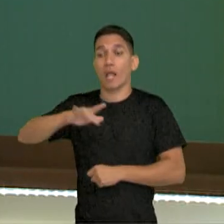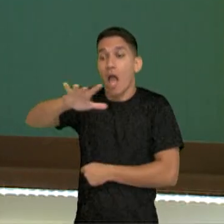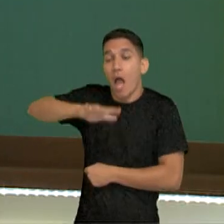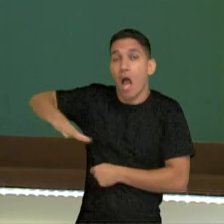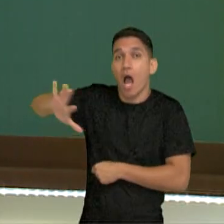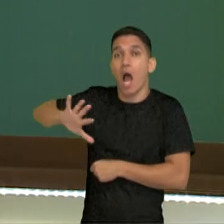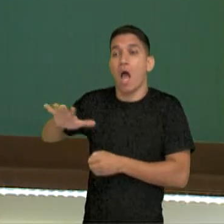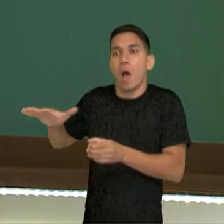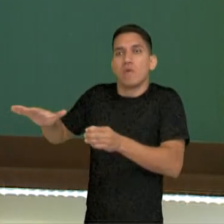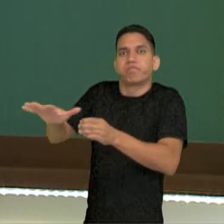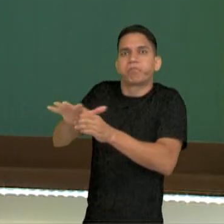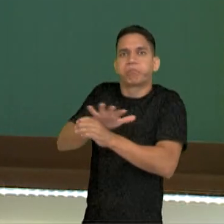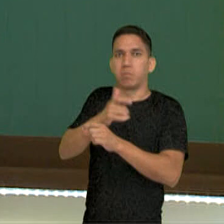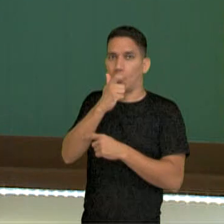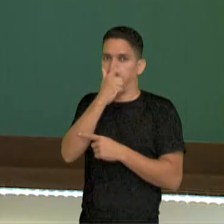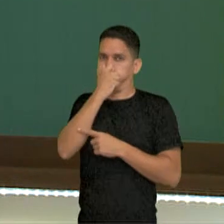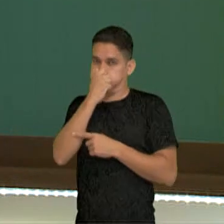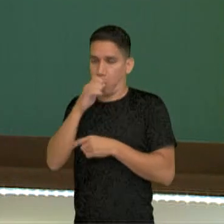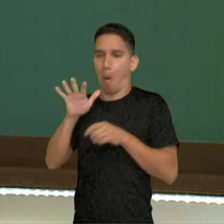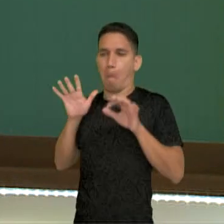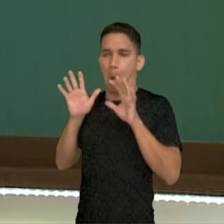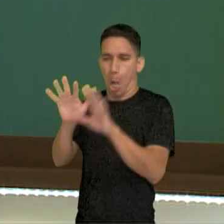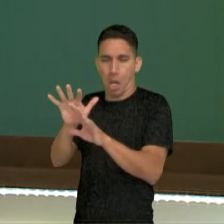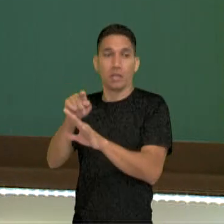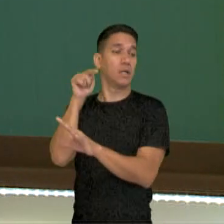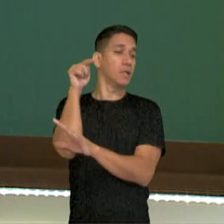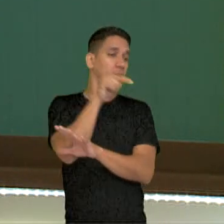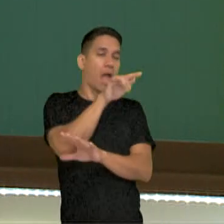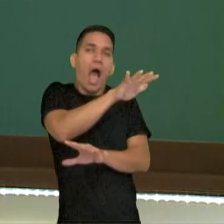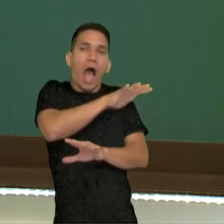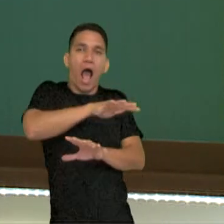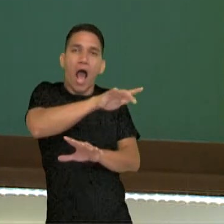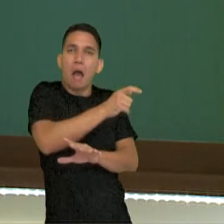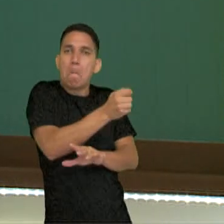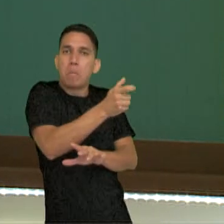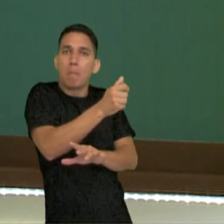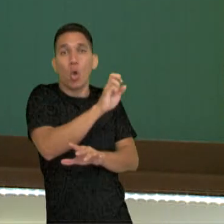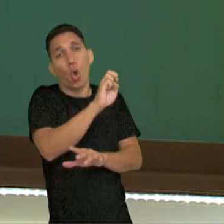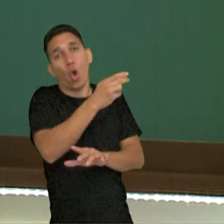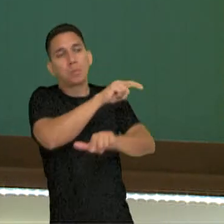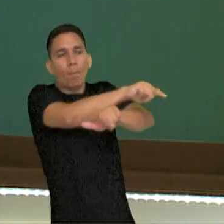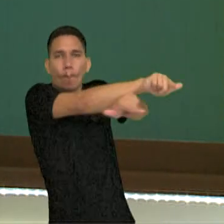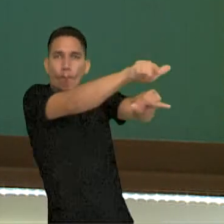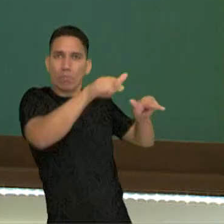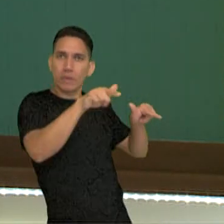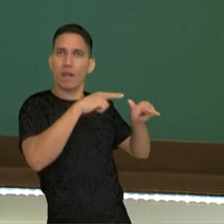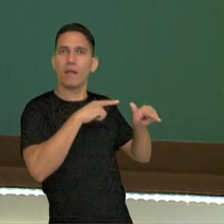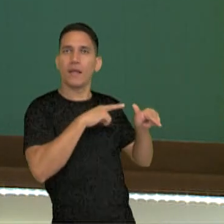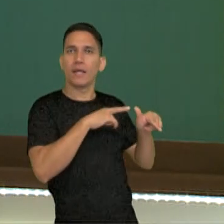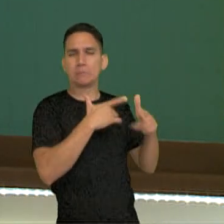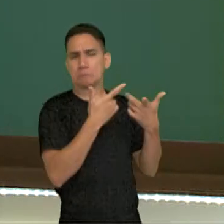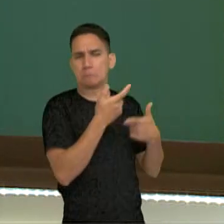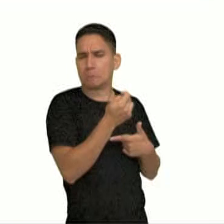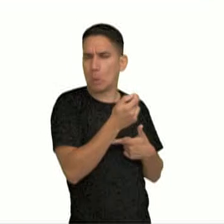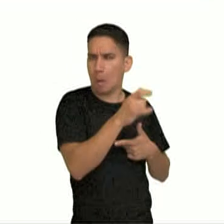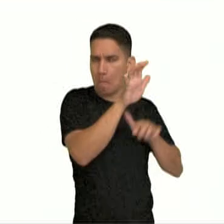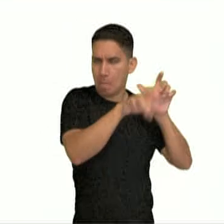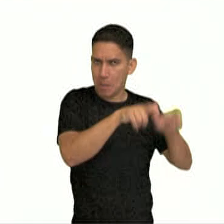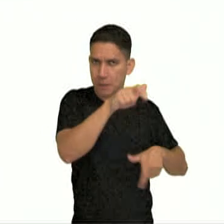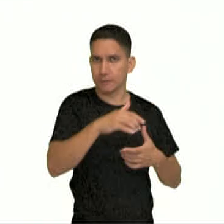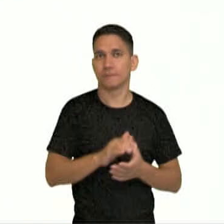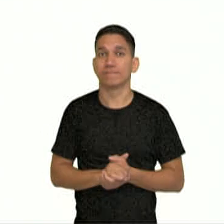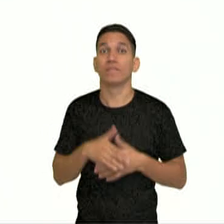maior concentração e as áreas aqui com menor concentração ou com vazios demográficos, inclusive. Nas